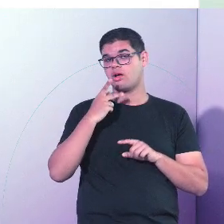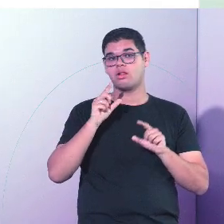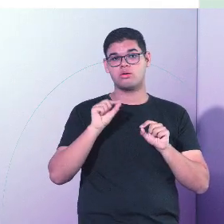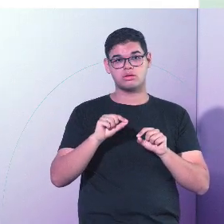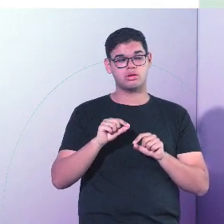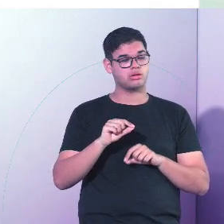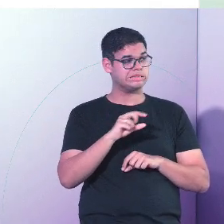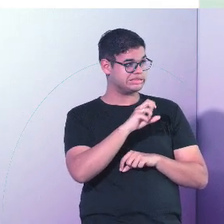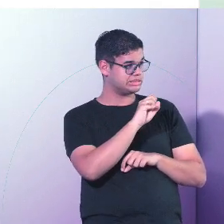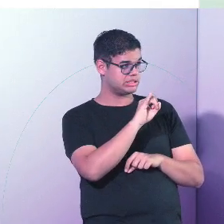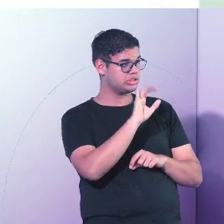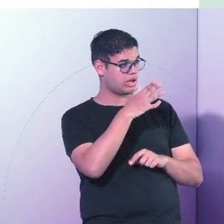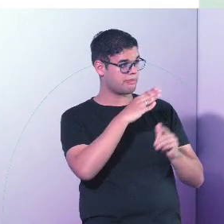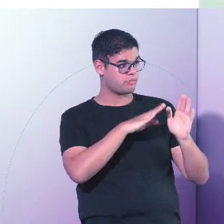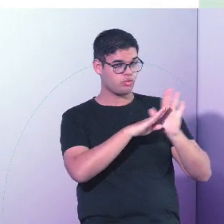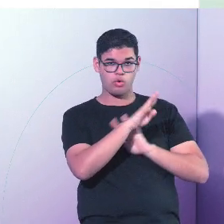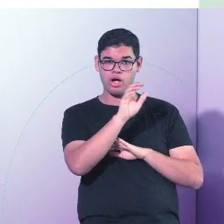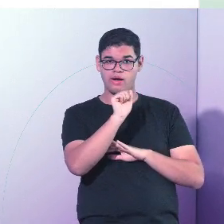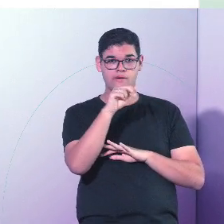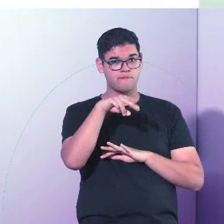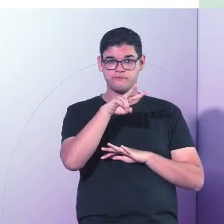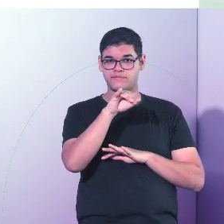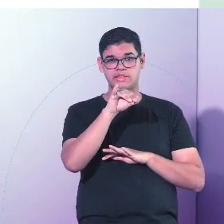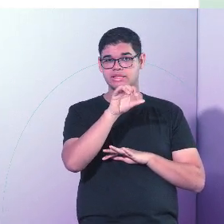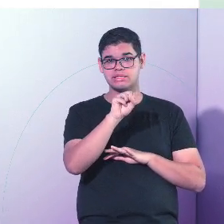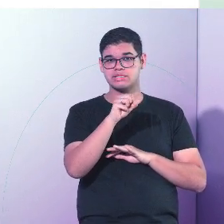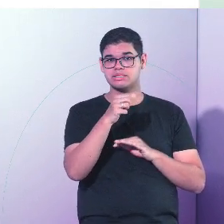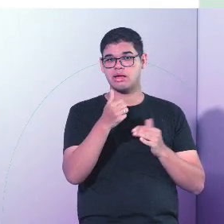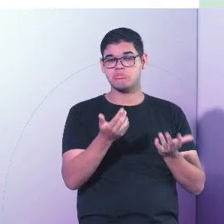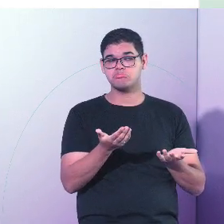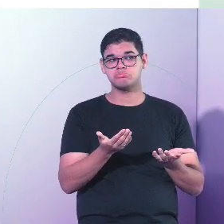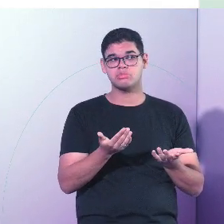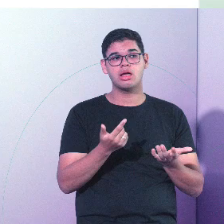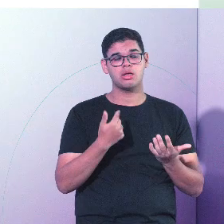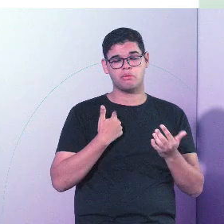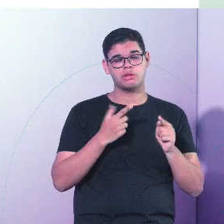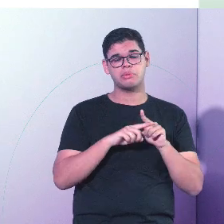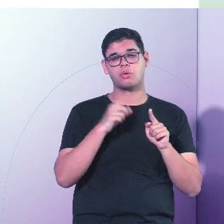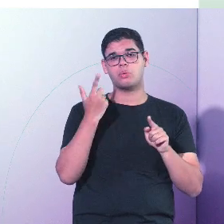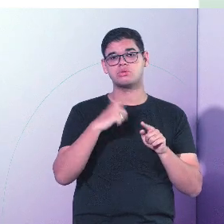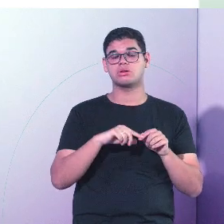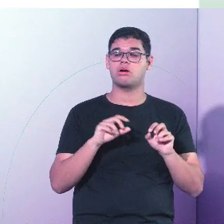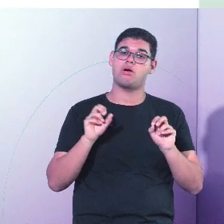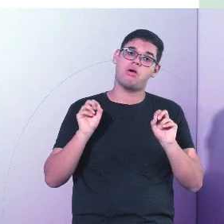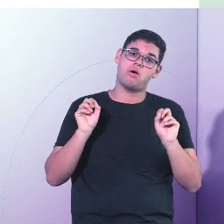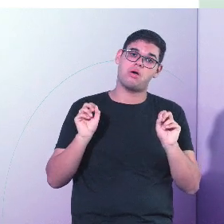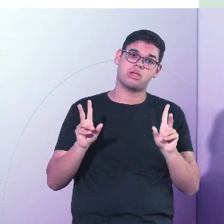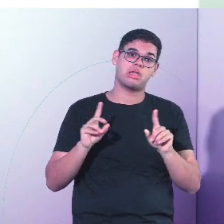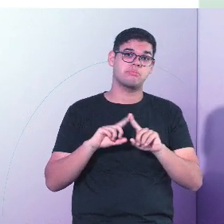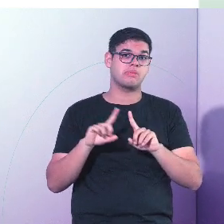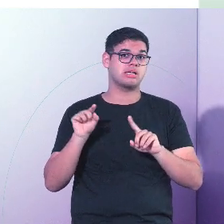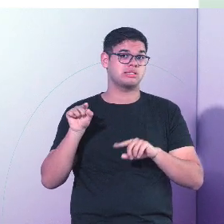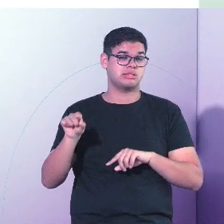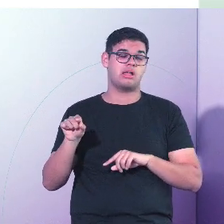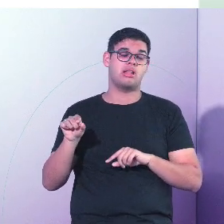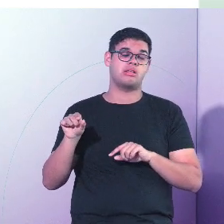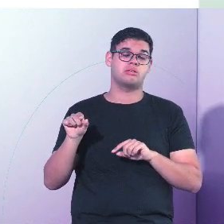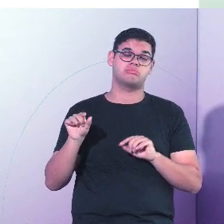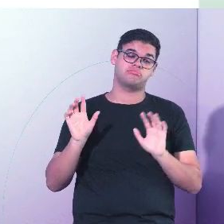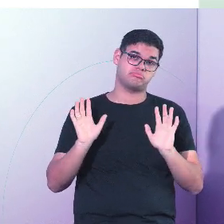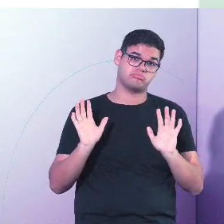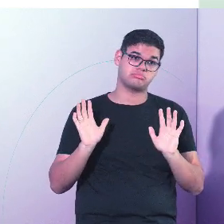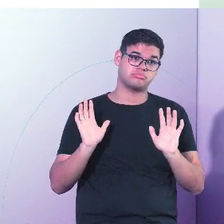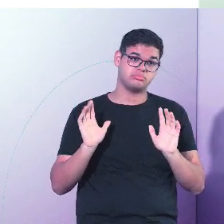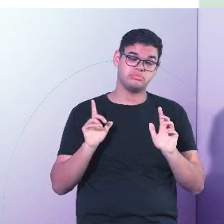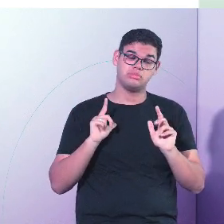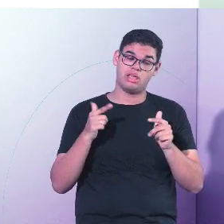Anvisa, ela tem que ter eficácia e segurança. Então tá, certo, ok. Ela tem que ter eficácia e segurança, mas tem algumas